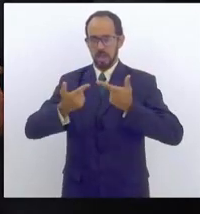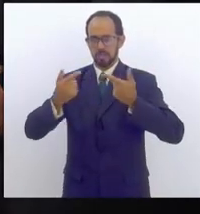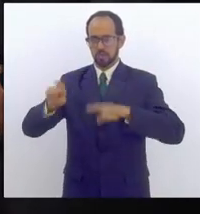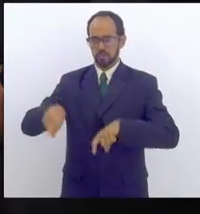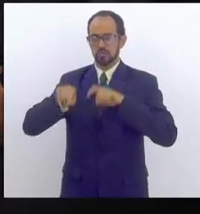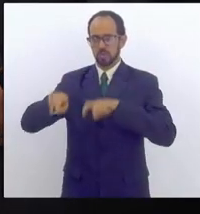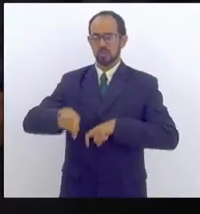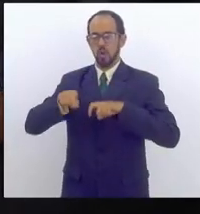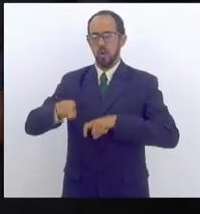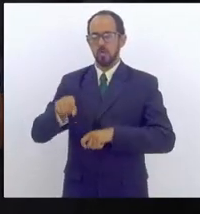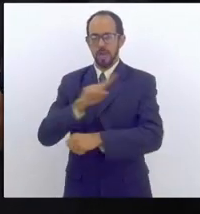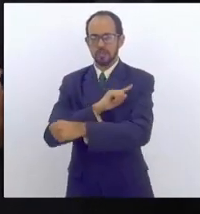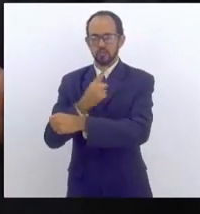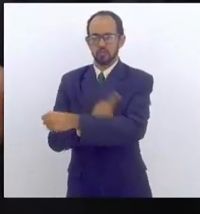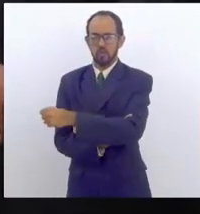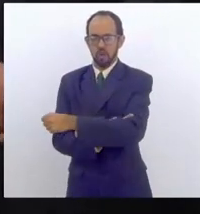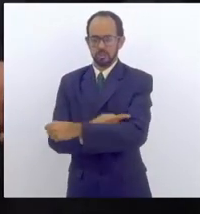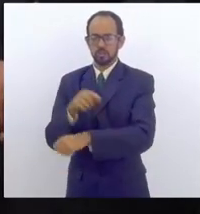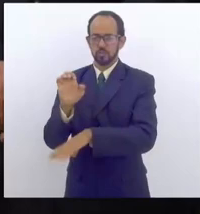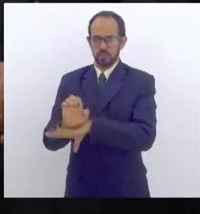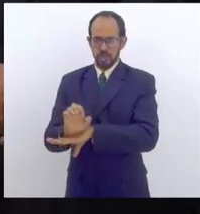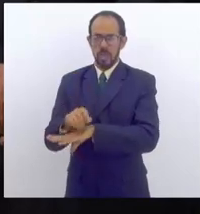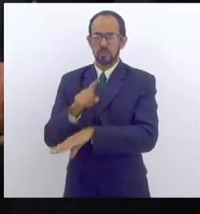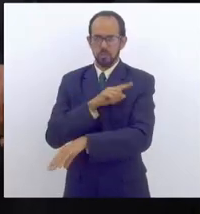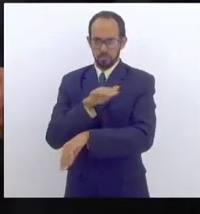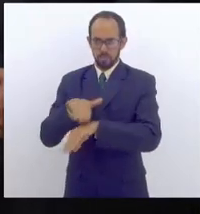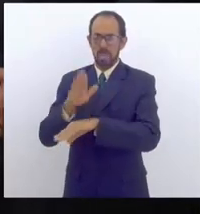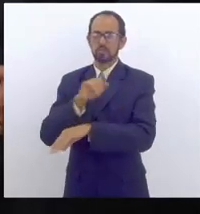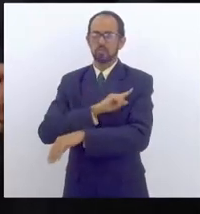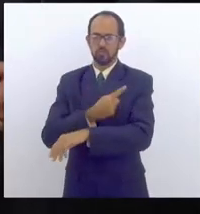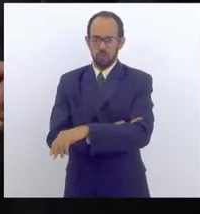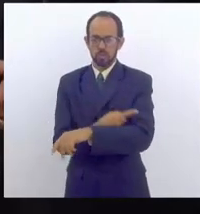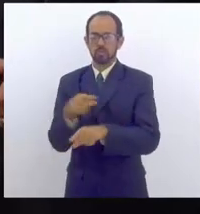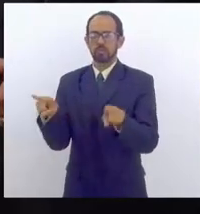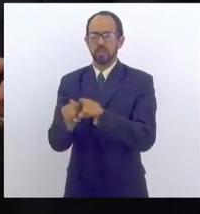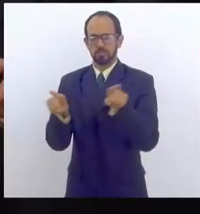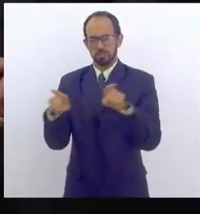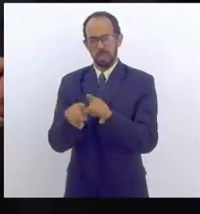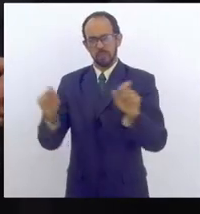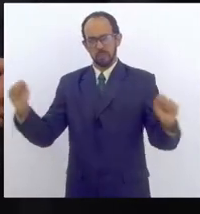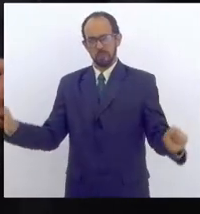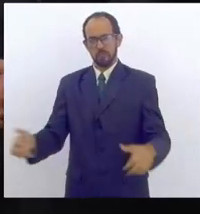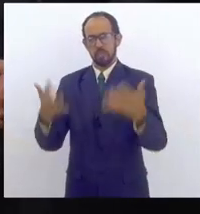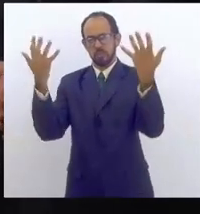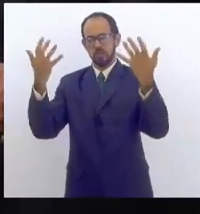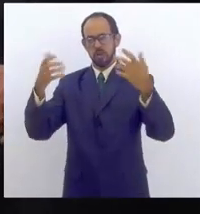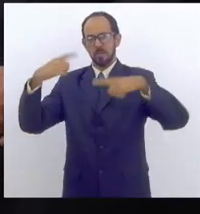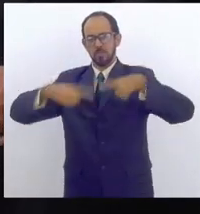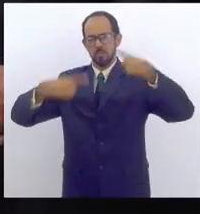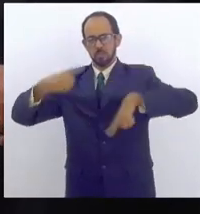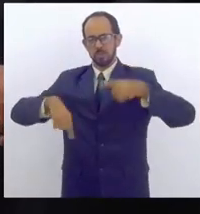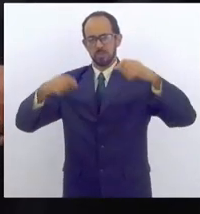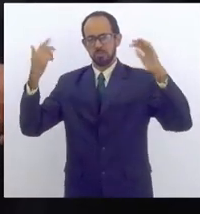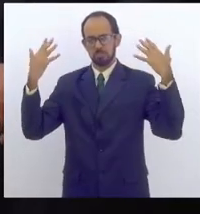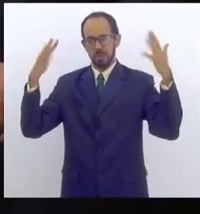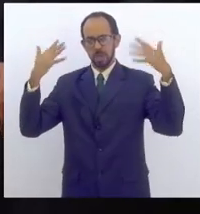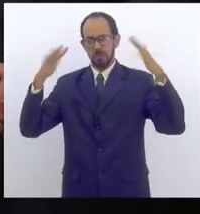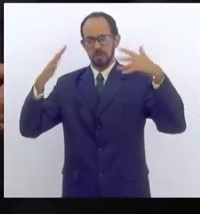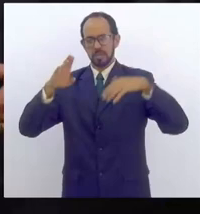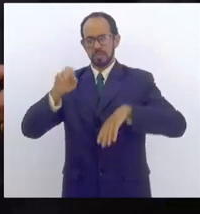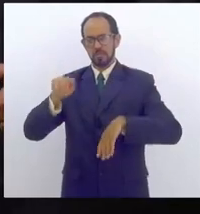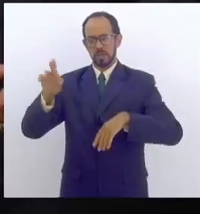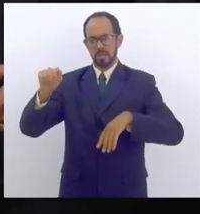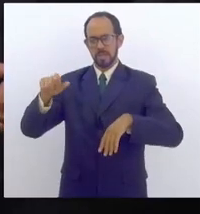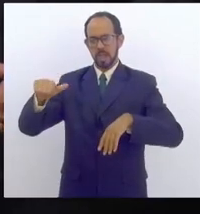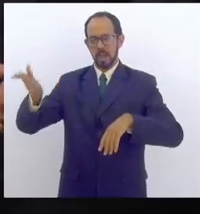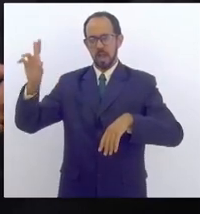tenho certeza que é um estado mais forte. Viva a política, viva essa união. Parabéns, presidente Rodrigo Barcelar, e aos demais deputados